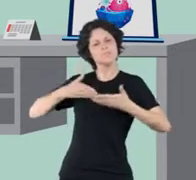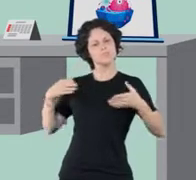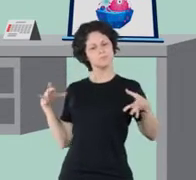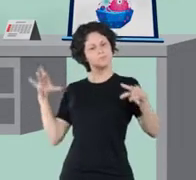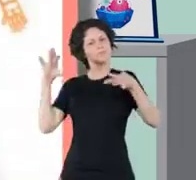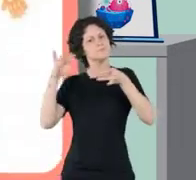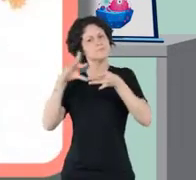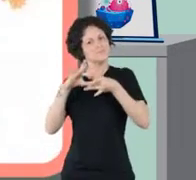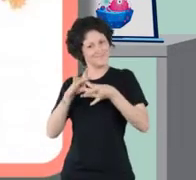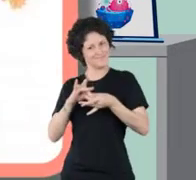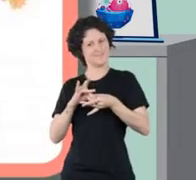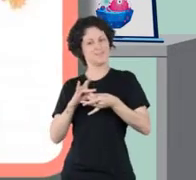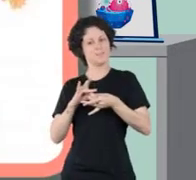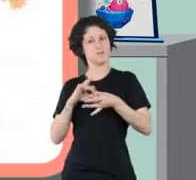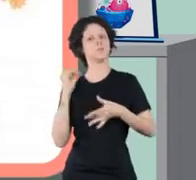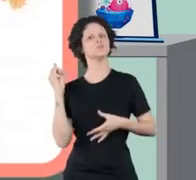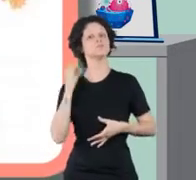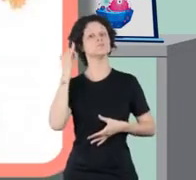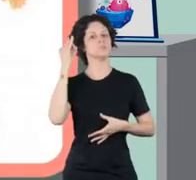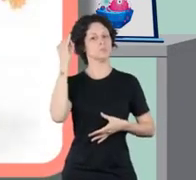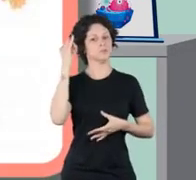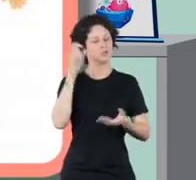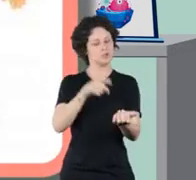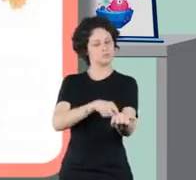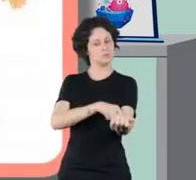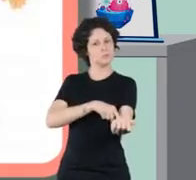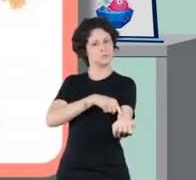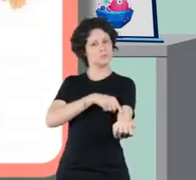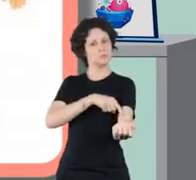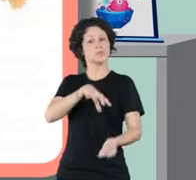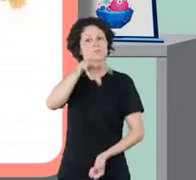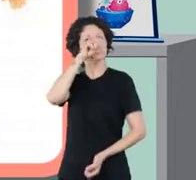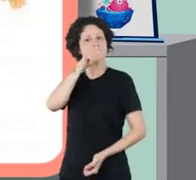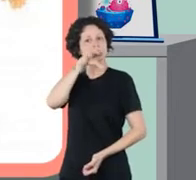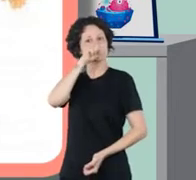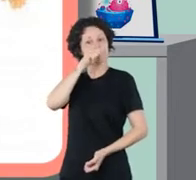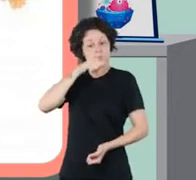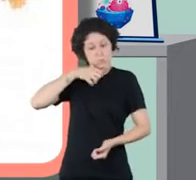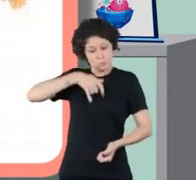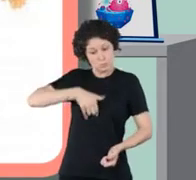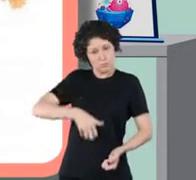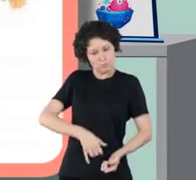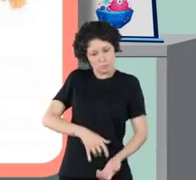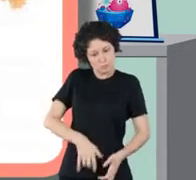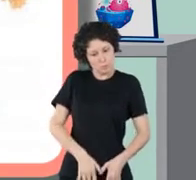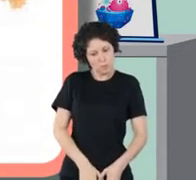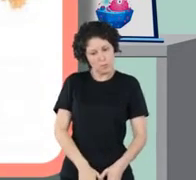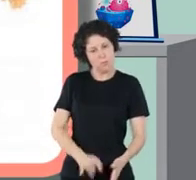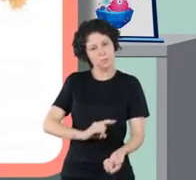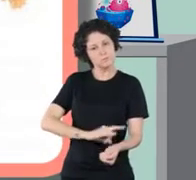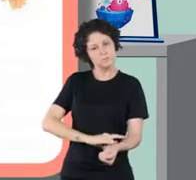humano. Olha só, temos o sistema circulatório, o respiratório, o urinário, o